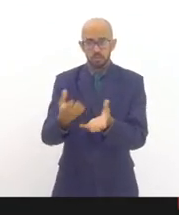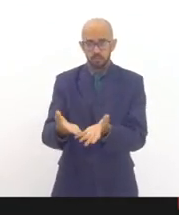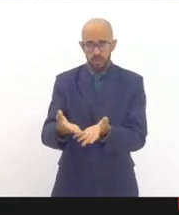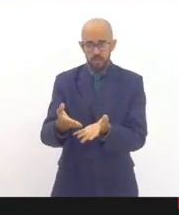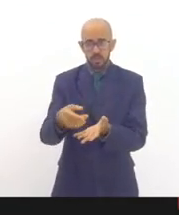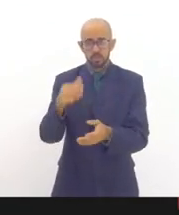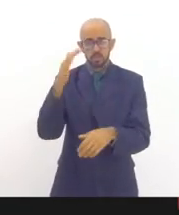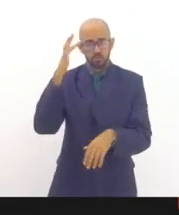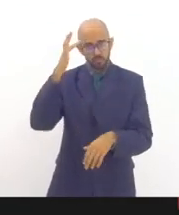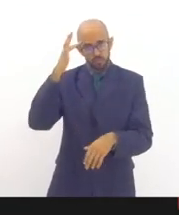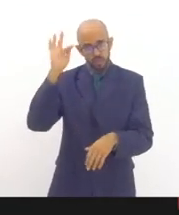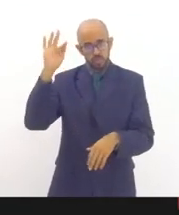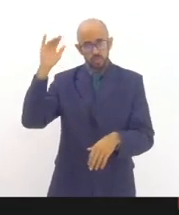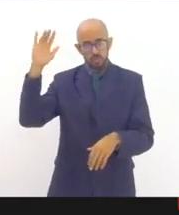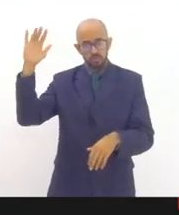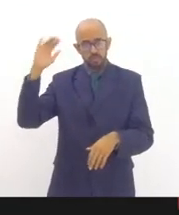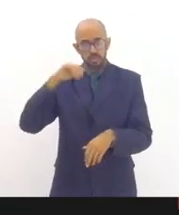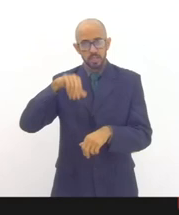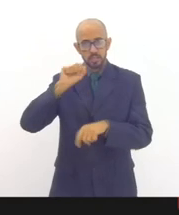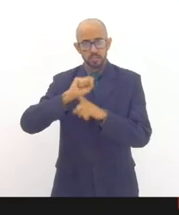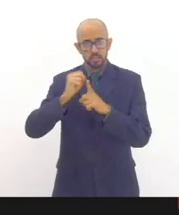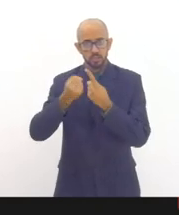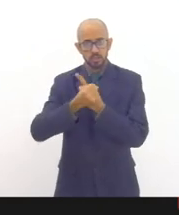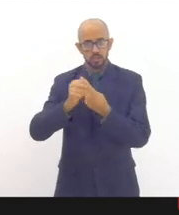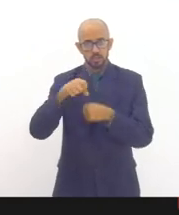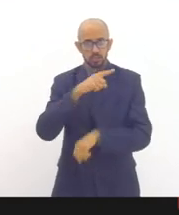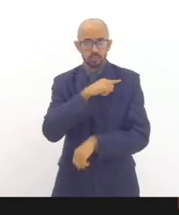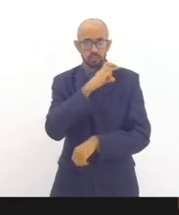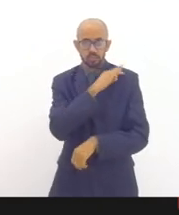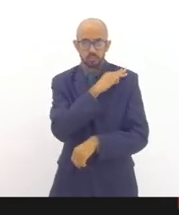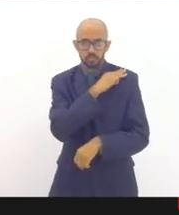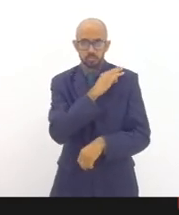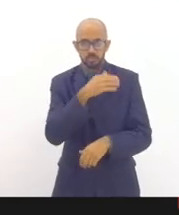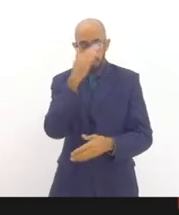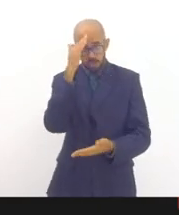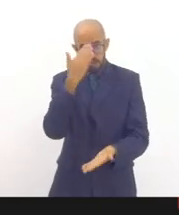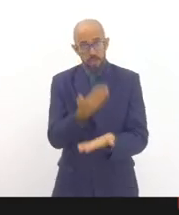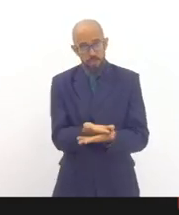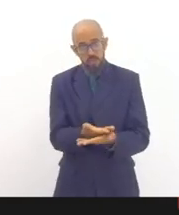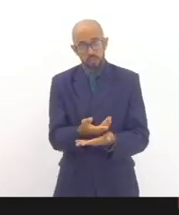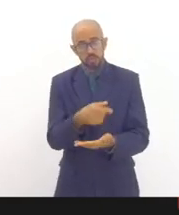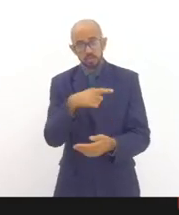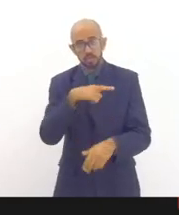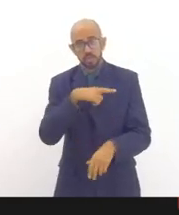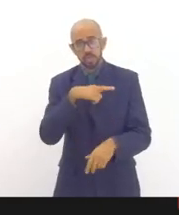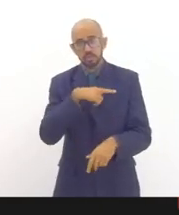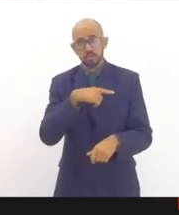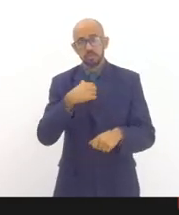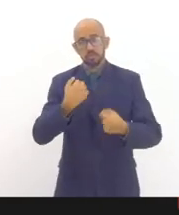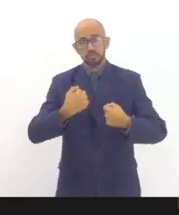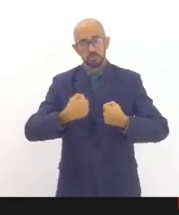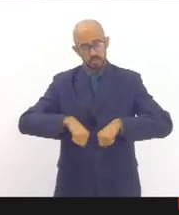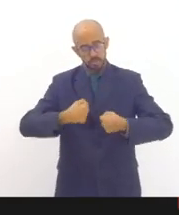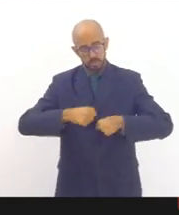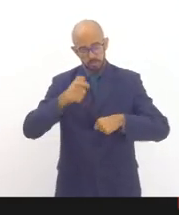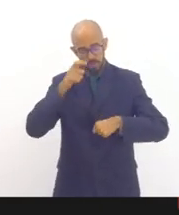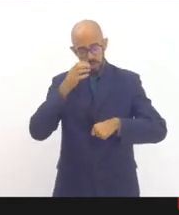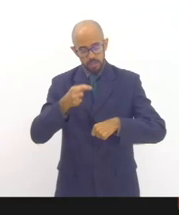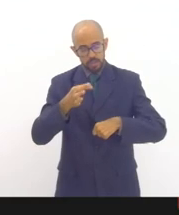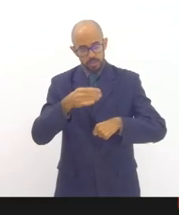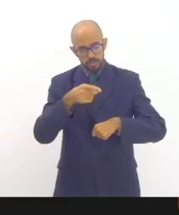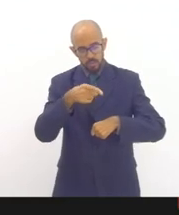de filosofia e sociologia no ensino médio, acredito que teríamos que ter mais atenção nesse